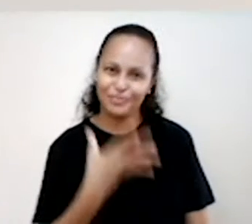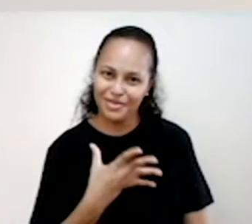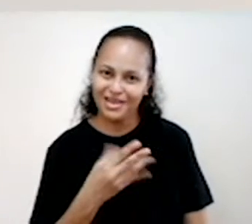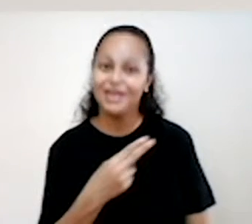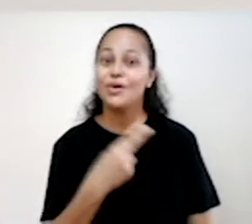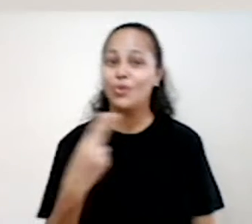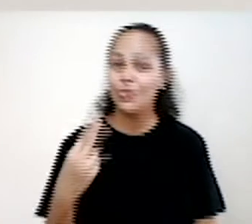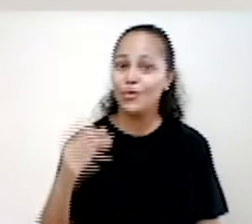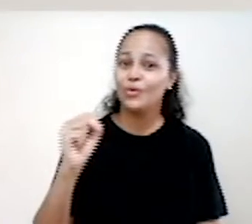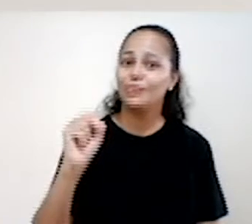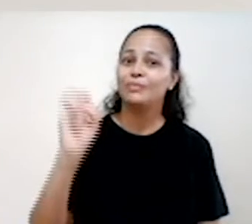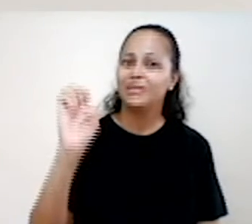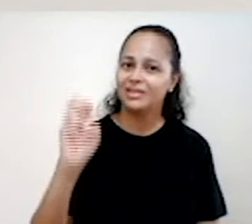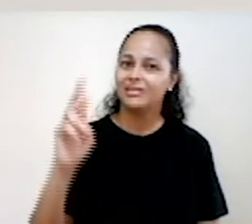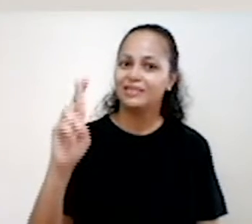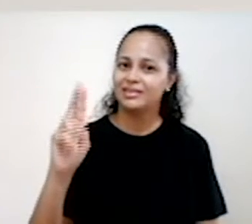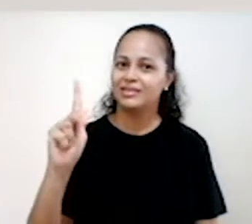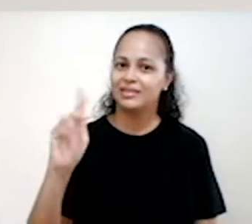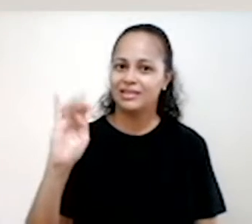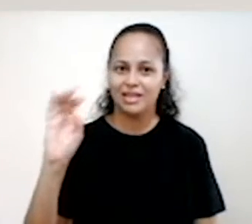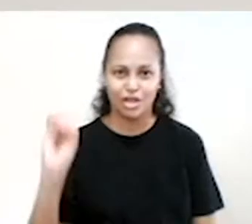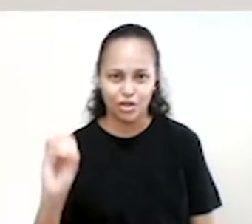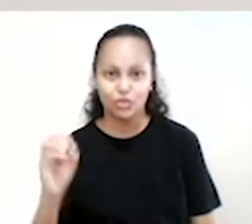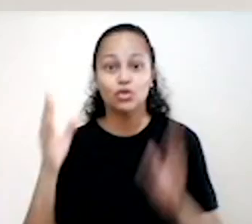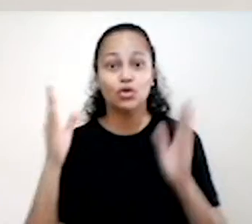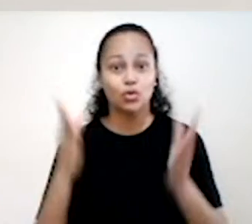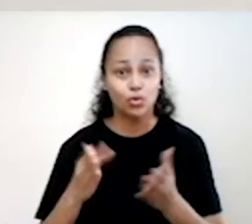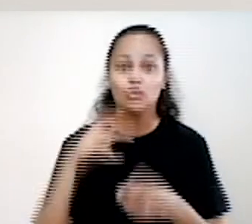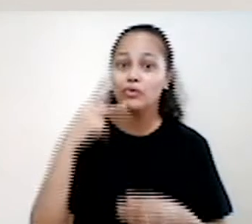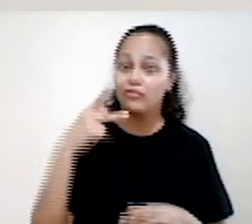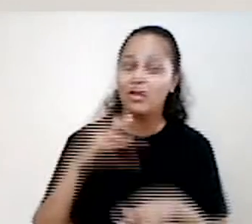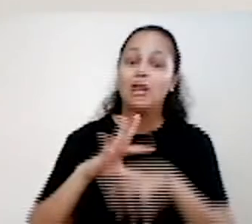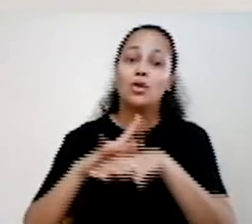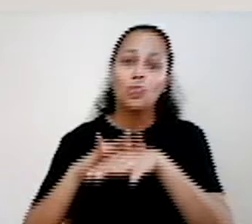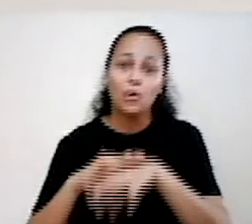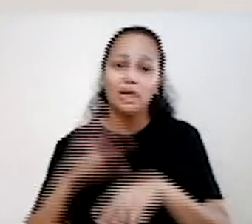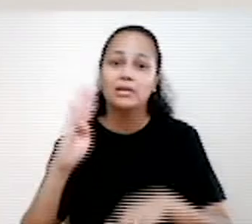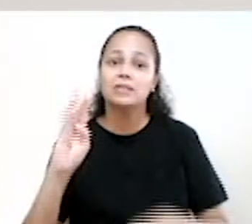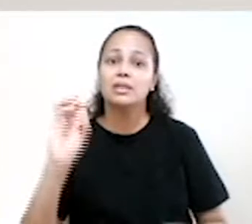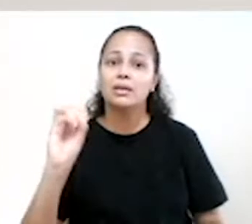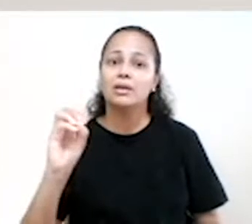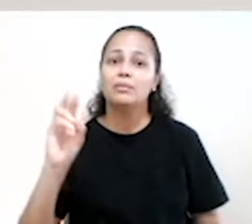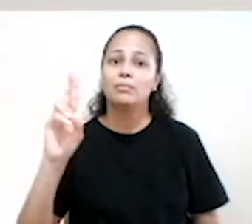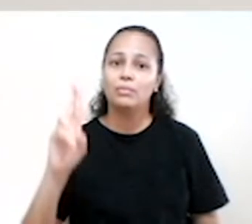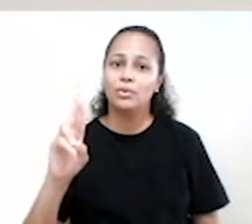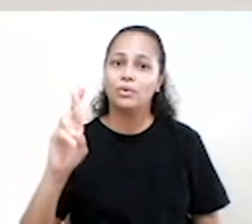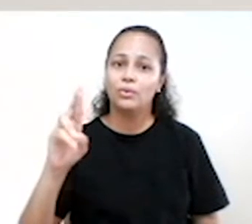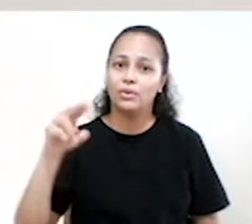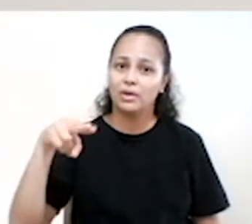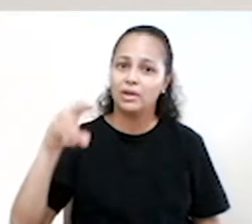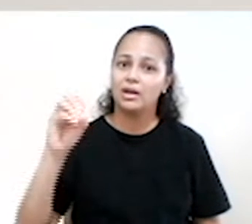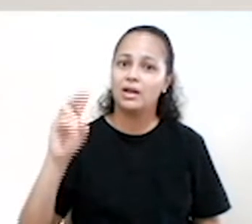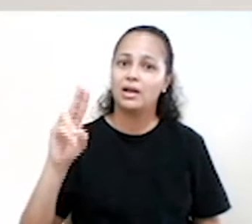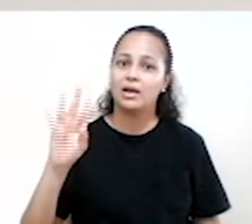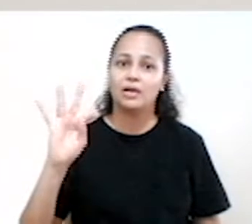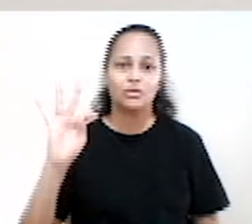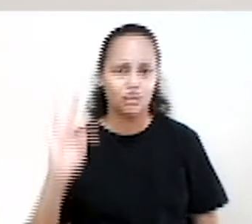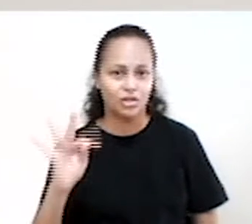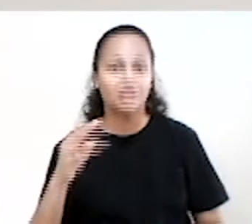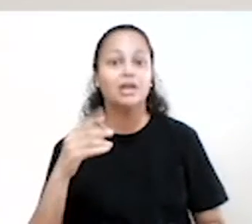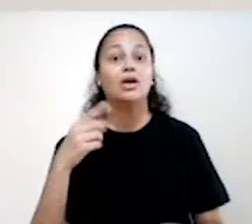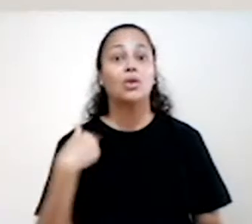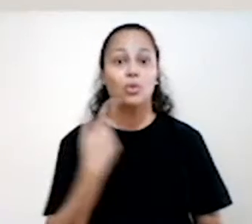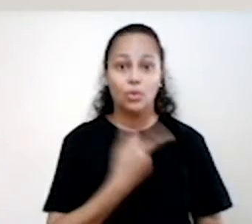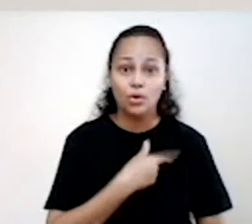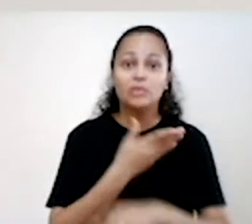Olá pessoal, tudo bem? Meu nome é Sérgio, eu vou falar um pouco sobre a síndrome de burnout. Essa apresentação ela foi elaborada por mim, pela Milena e pelo Lucas.